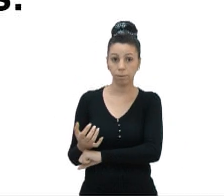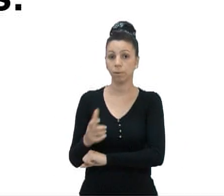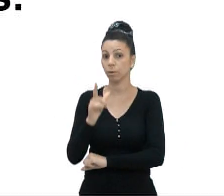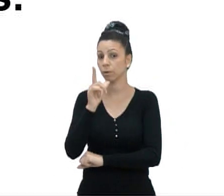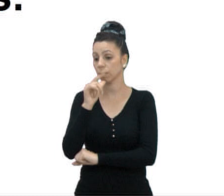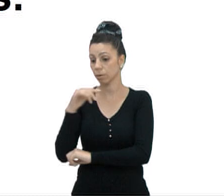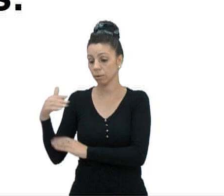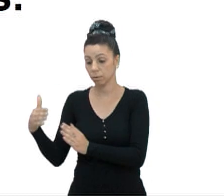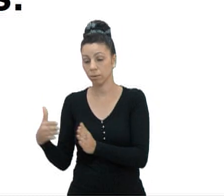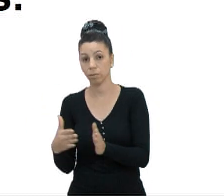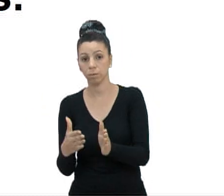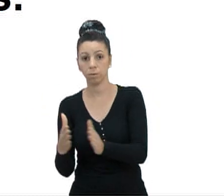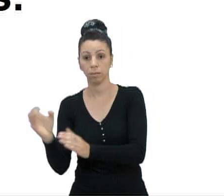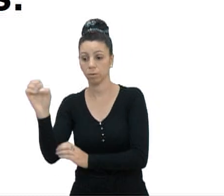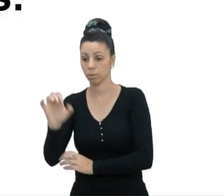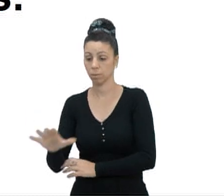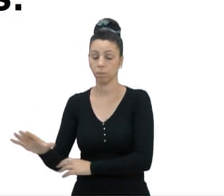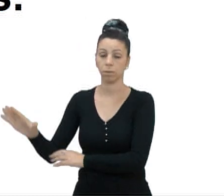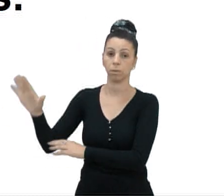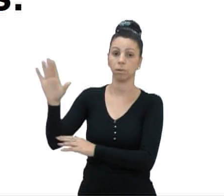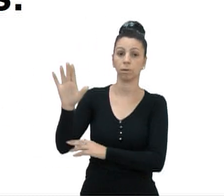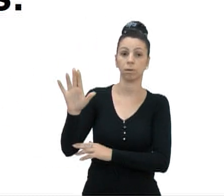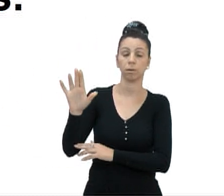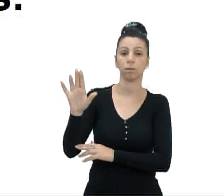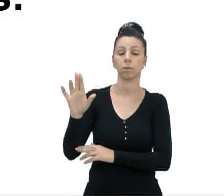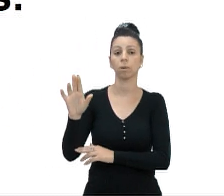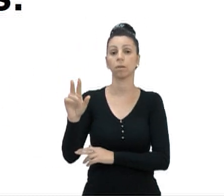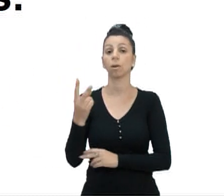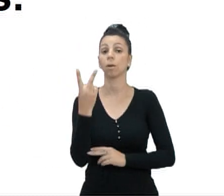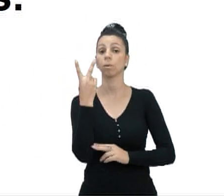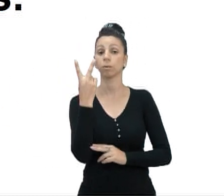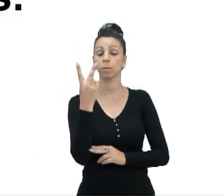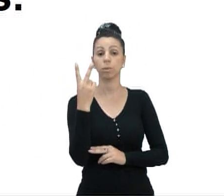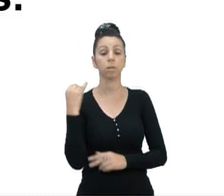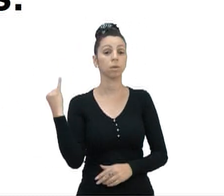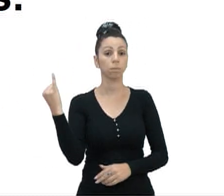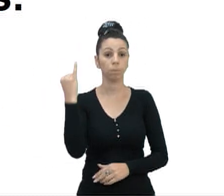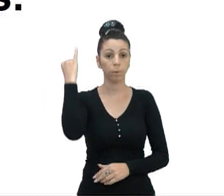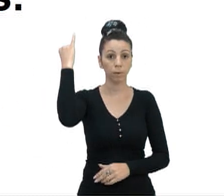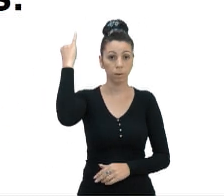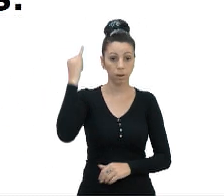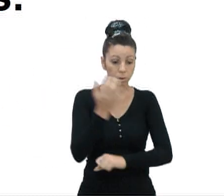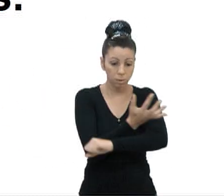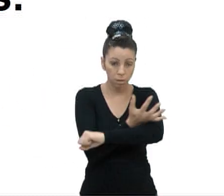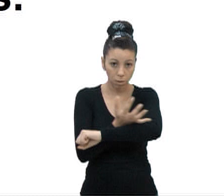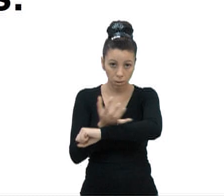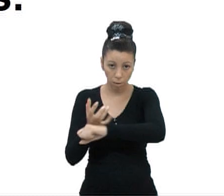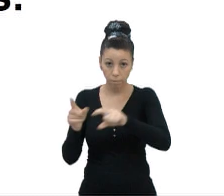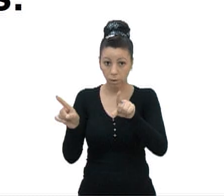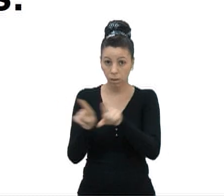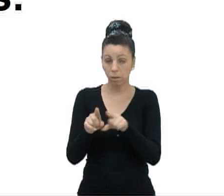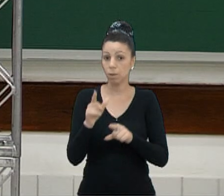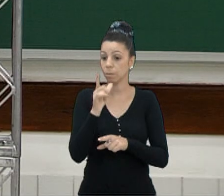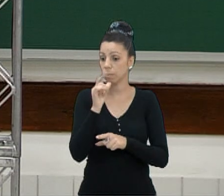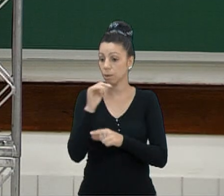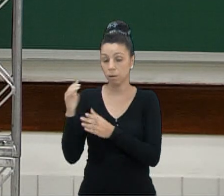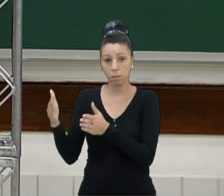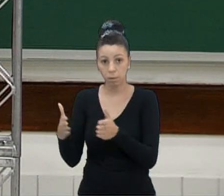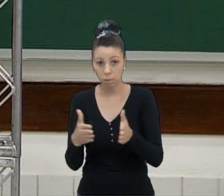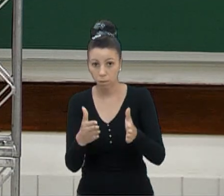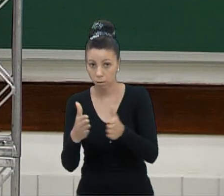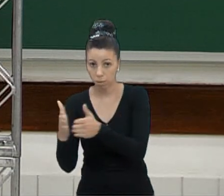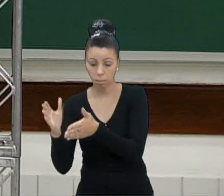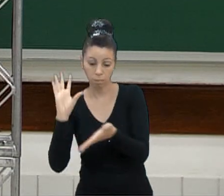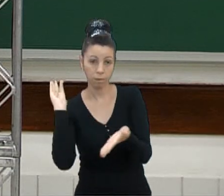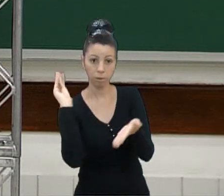europeu, citando e localizando 2 importantes formas do relevo e 2 rios europeus. Então, nós falamos do relevo,